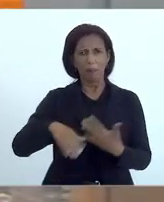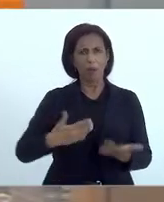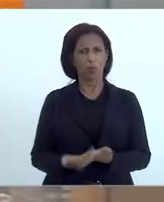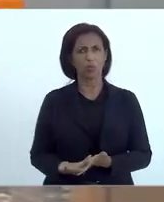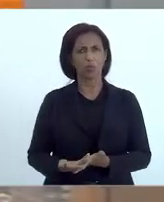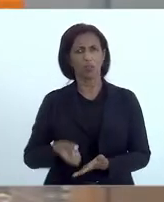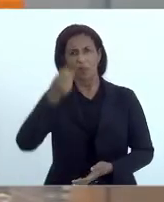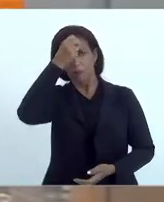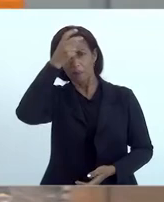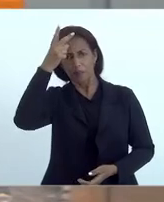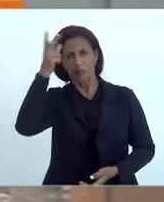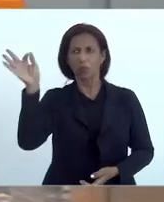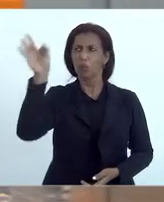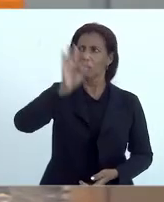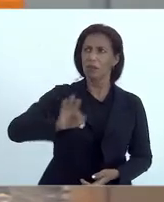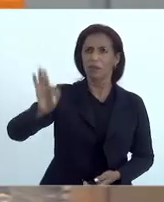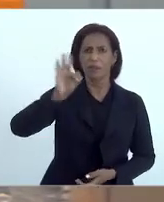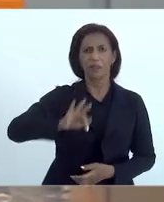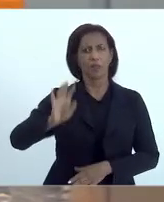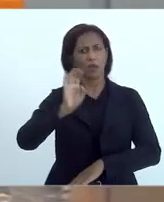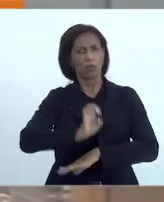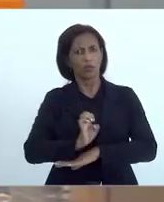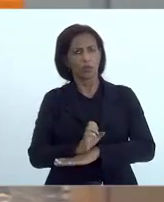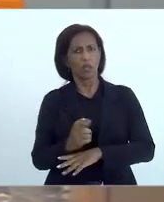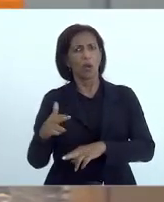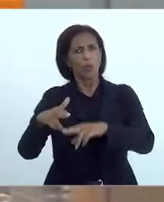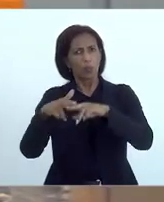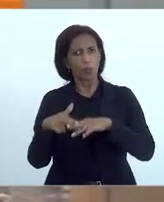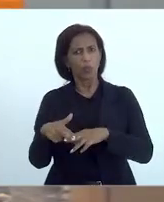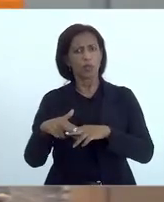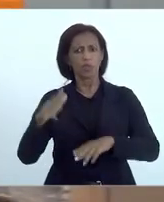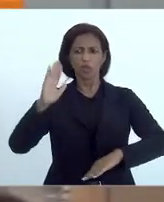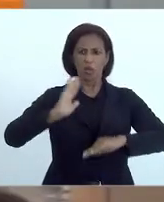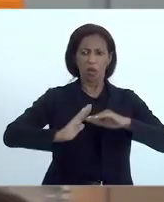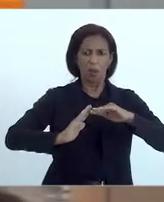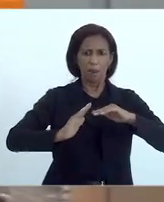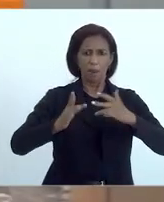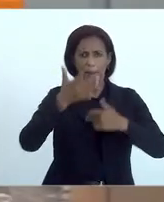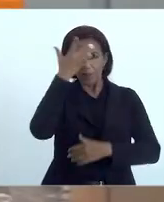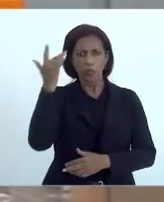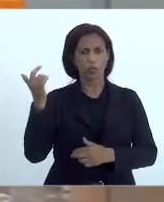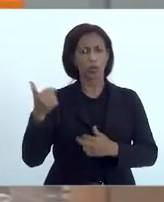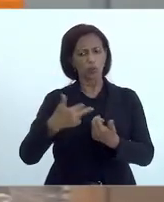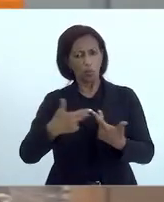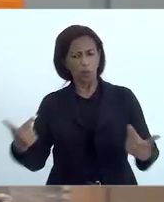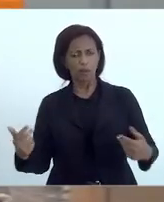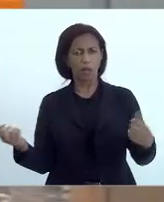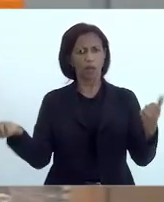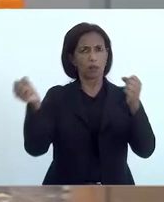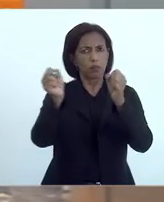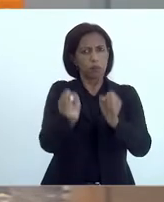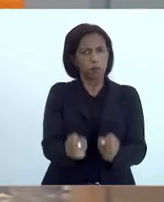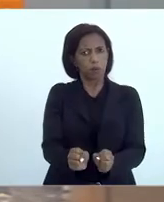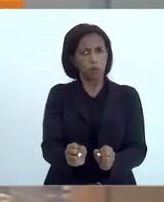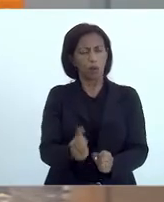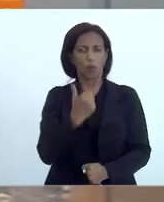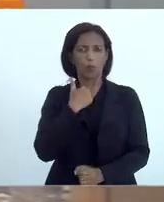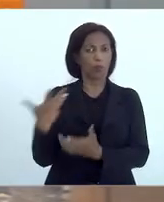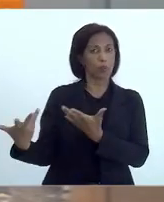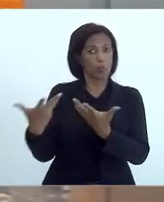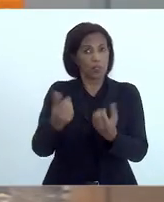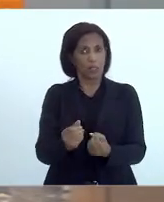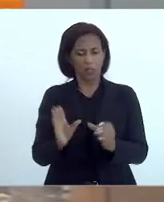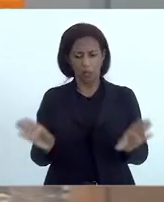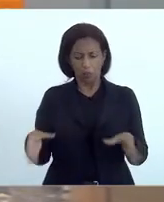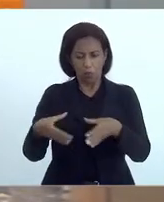no âmbito Municipal Estadual Federal para isso que a gente quer servidores qualificados para trabalhar com essa zona Agora eu não posso admitir que uma